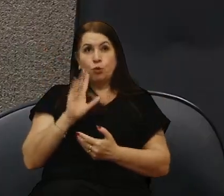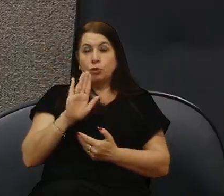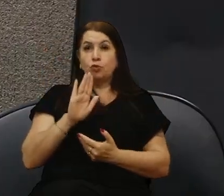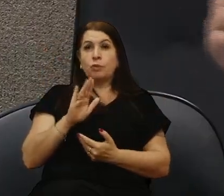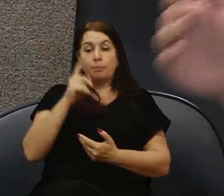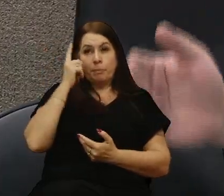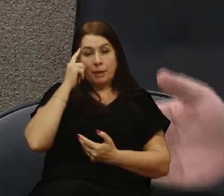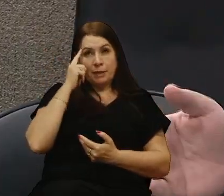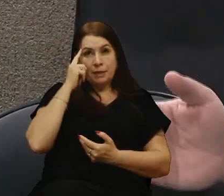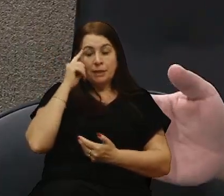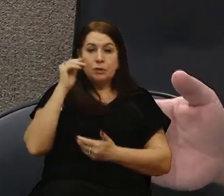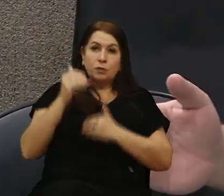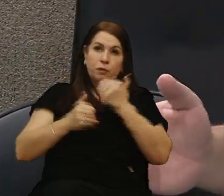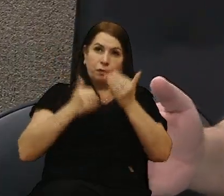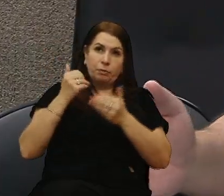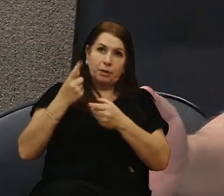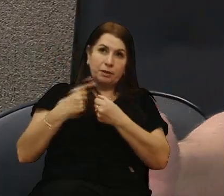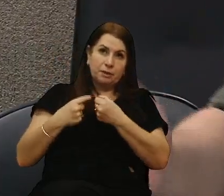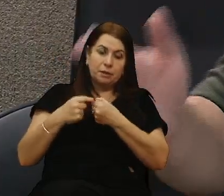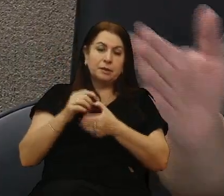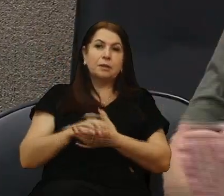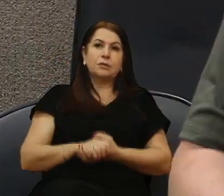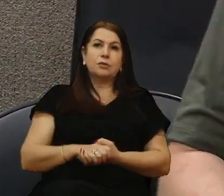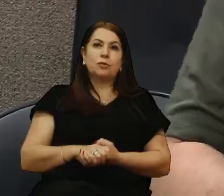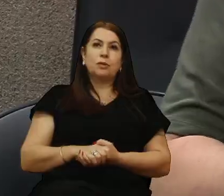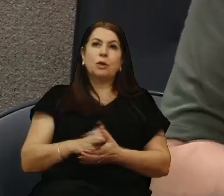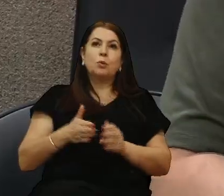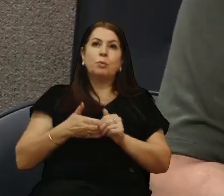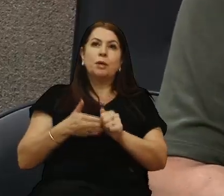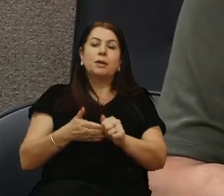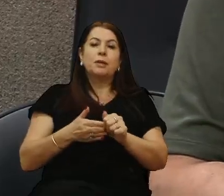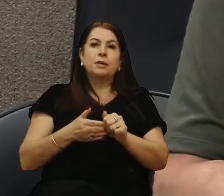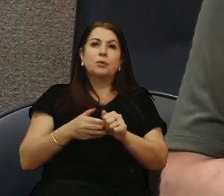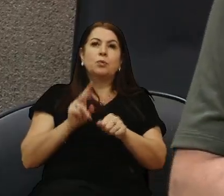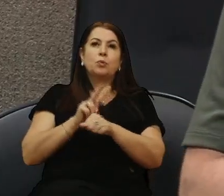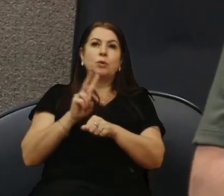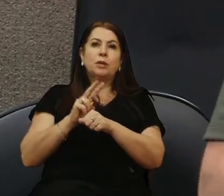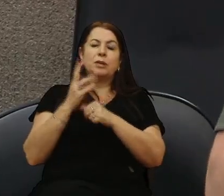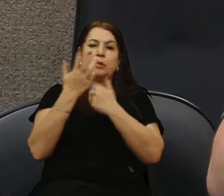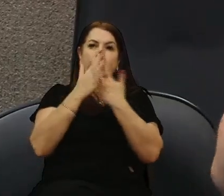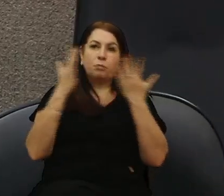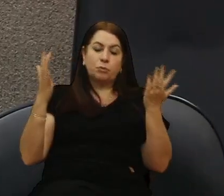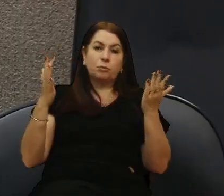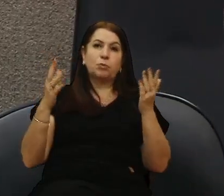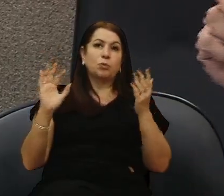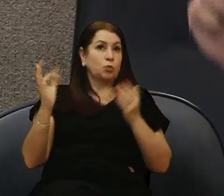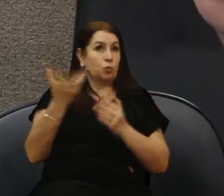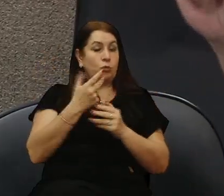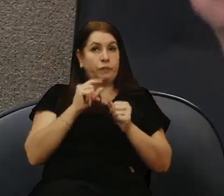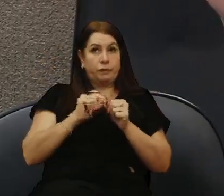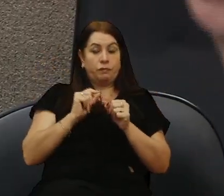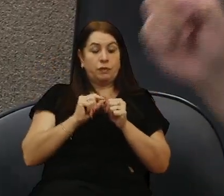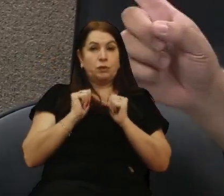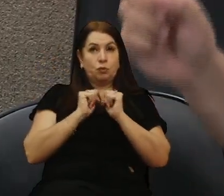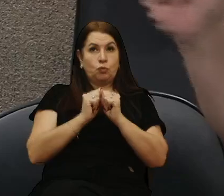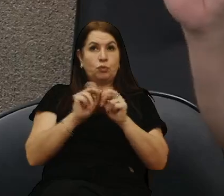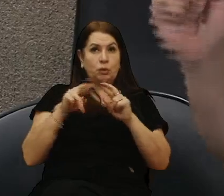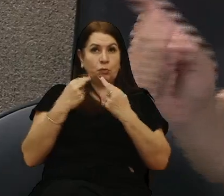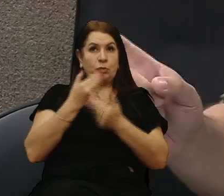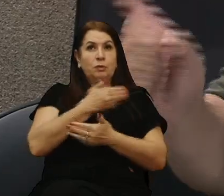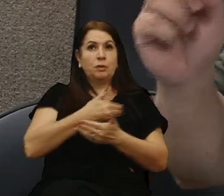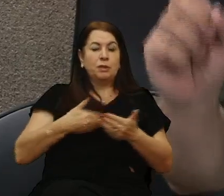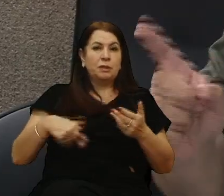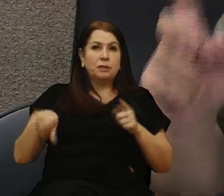de pensar no desenvolvimento da cidade acompanhado com a preservação do meio ambiente, como tudo que foi feito através das audiências